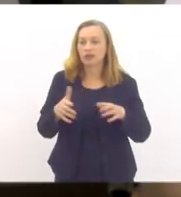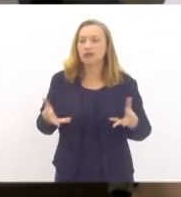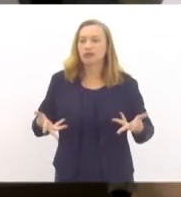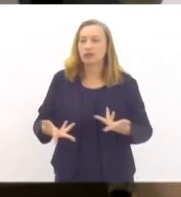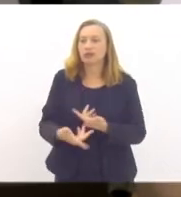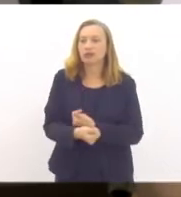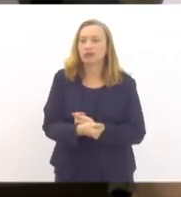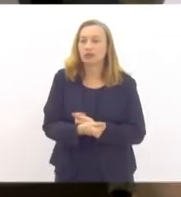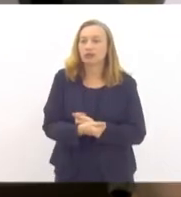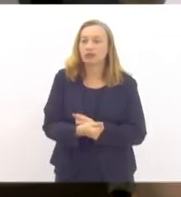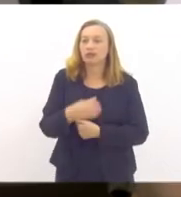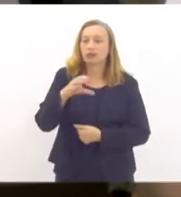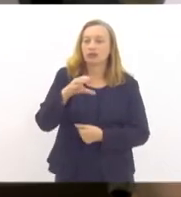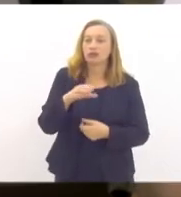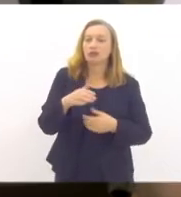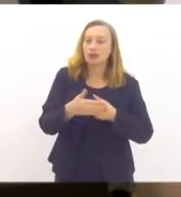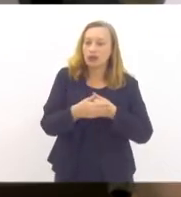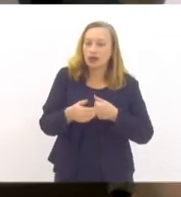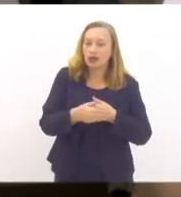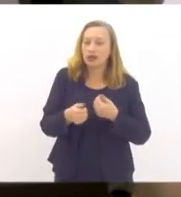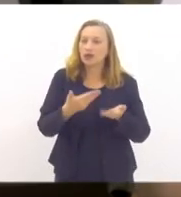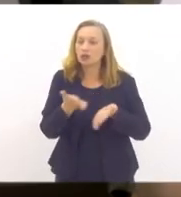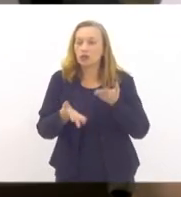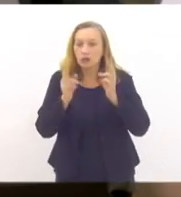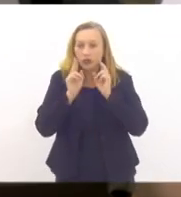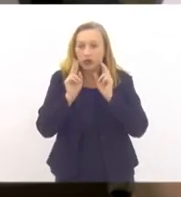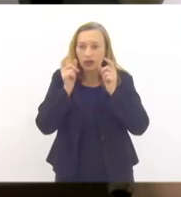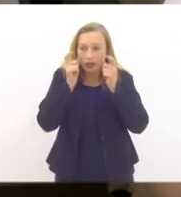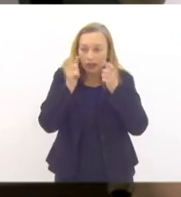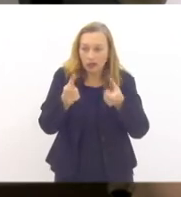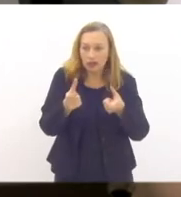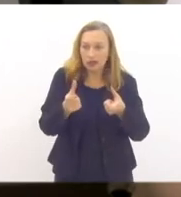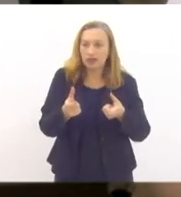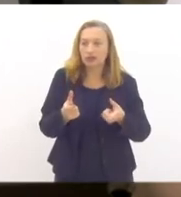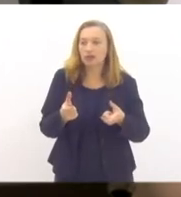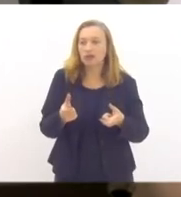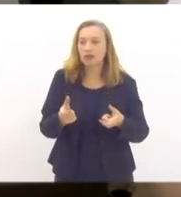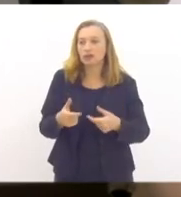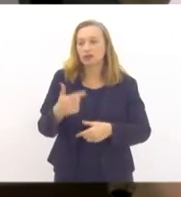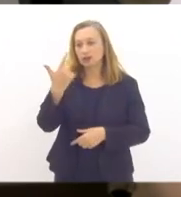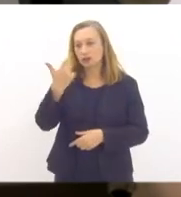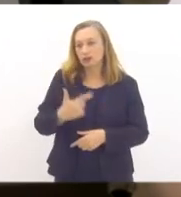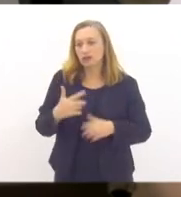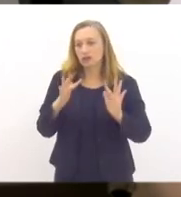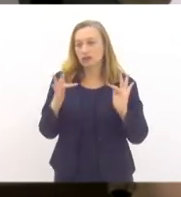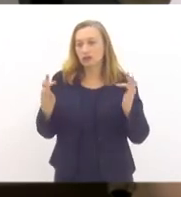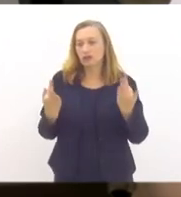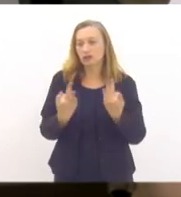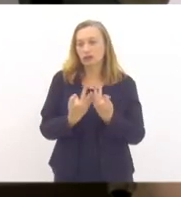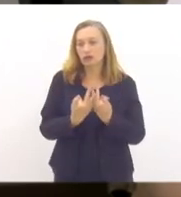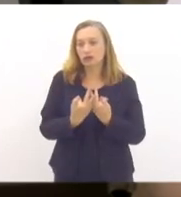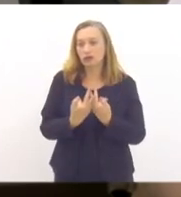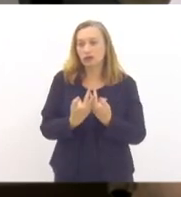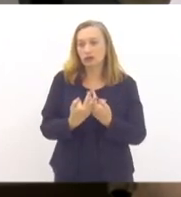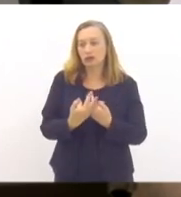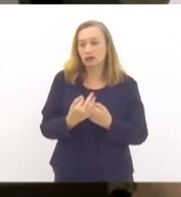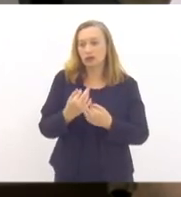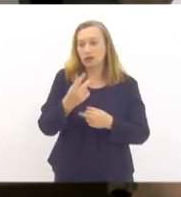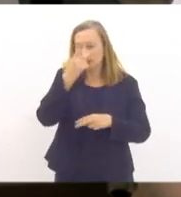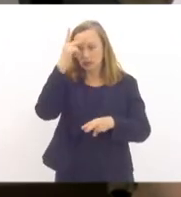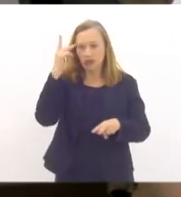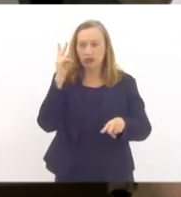excelência, carinho, cuidado, atenção. E eu sou familiar de pessoa